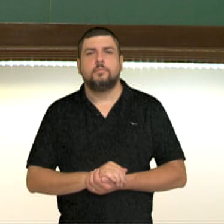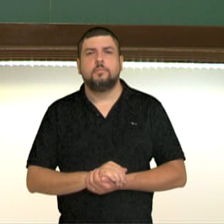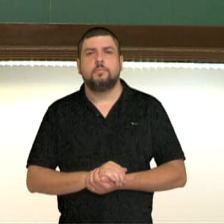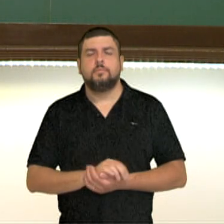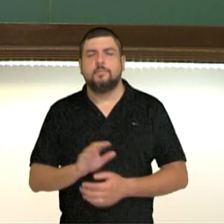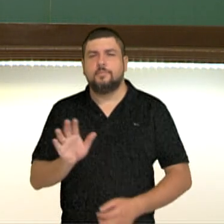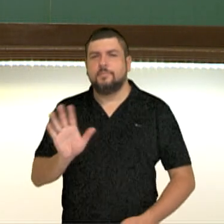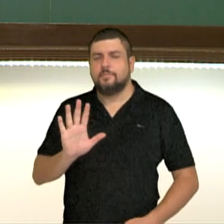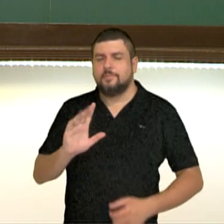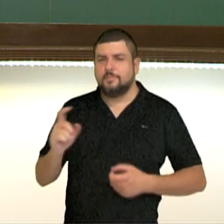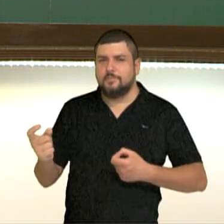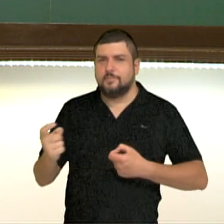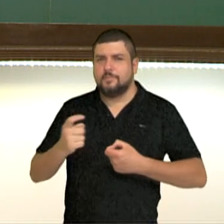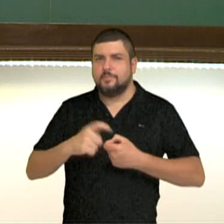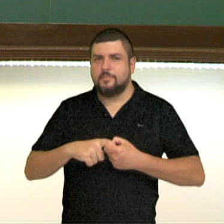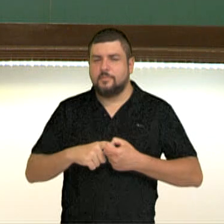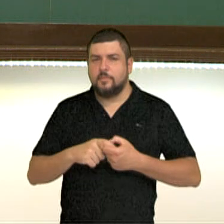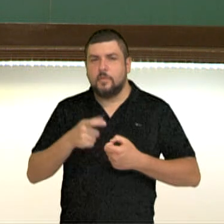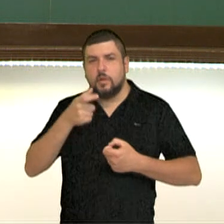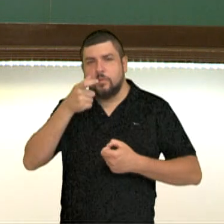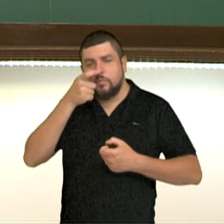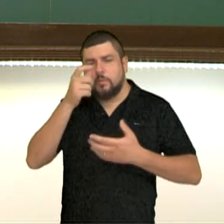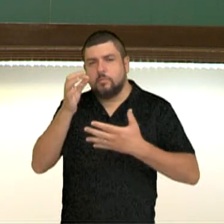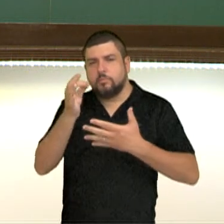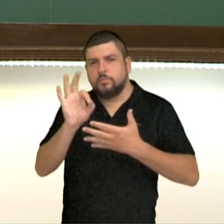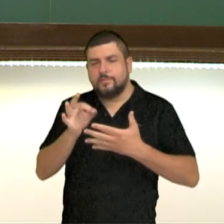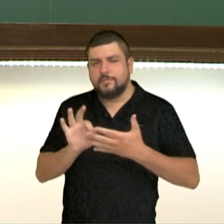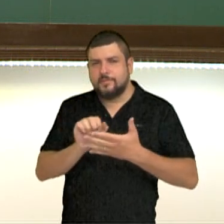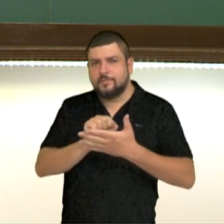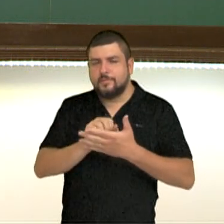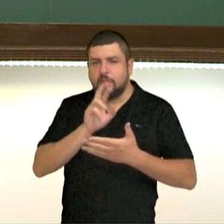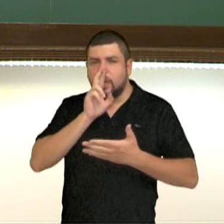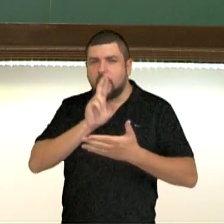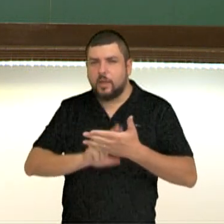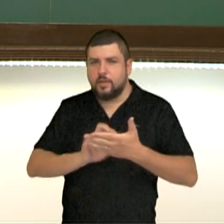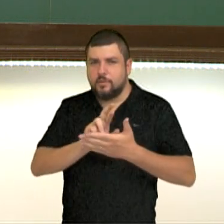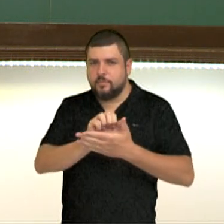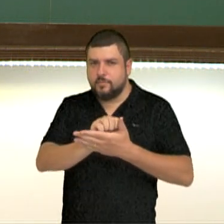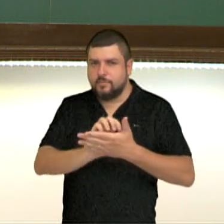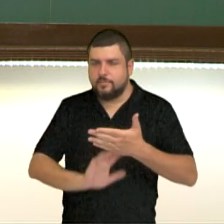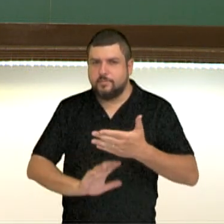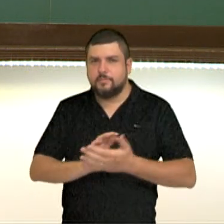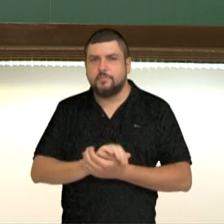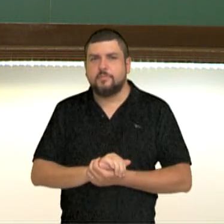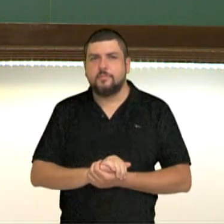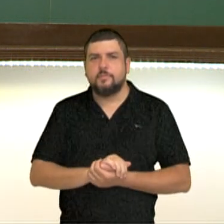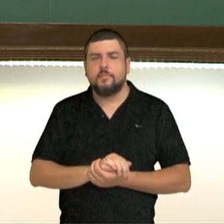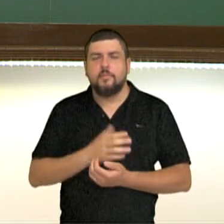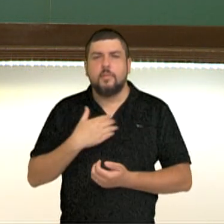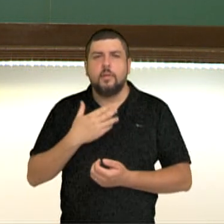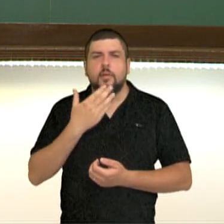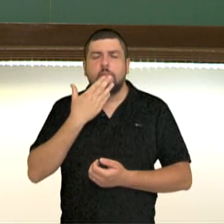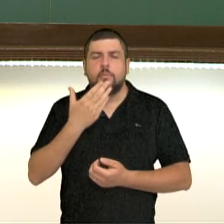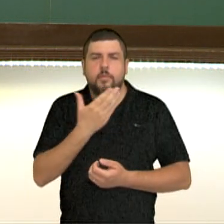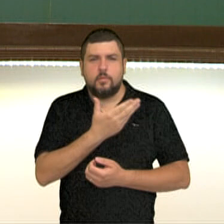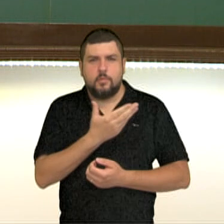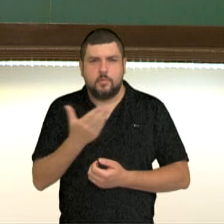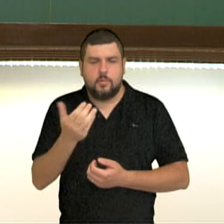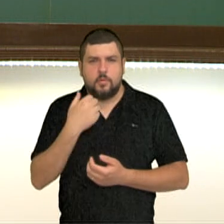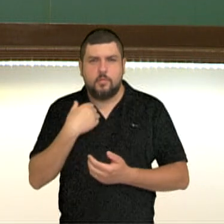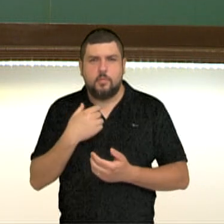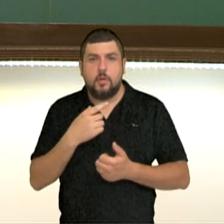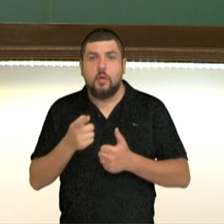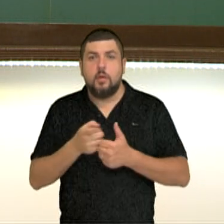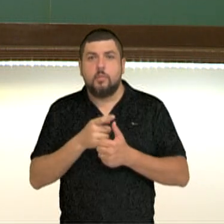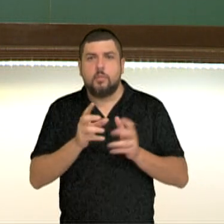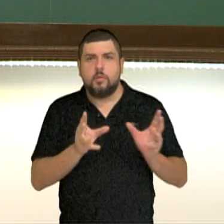Olá, voltei para conferir contigo a resposta da atividade. Eu pedi para você, a partir da leitura